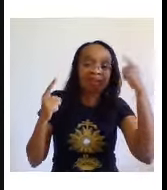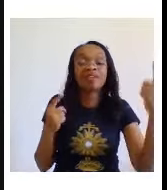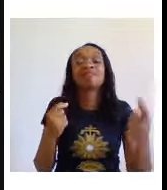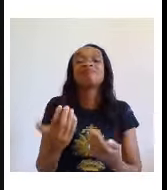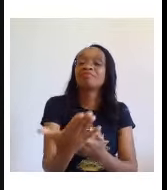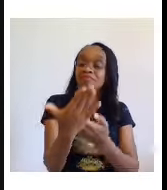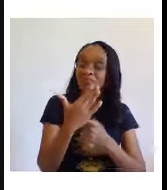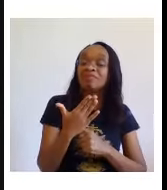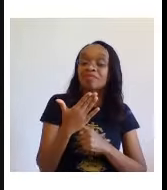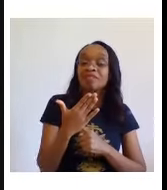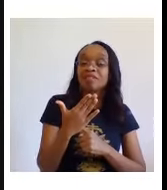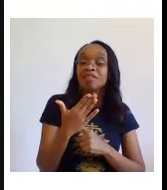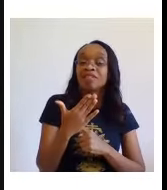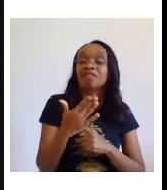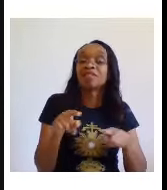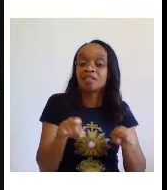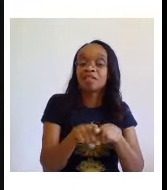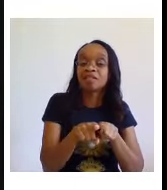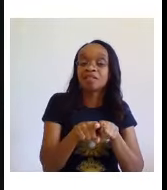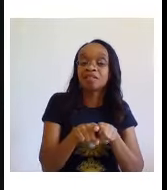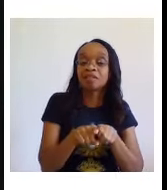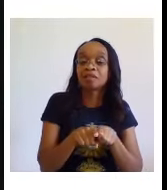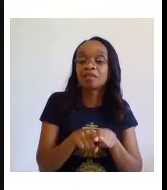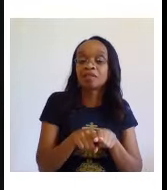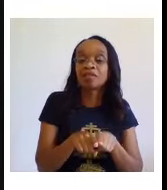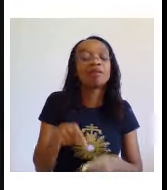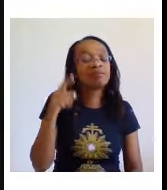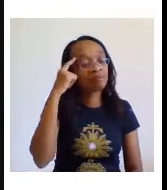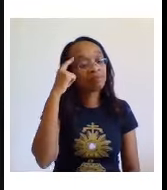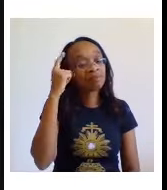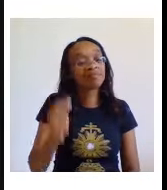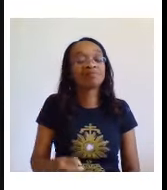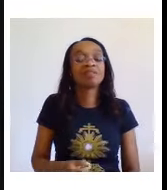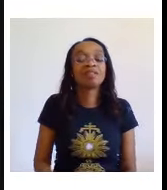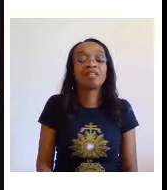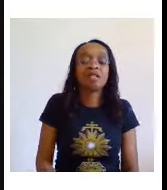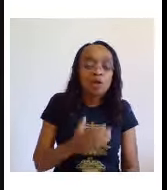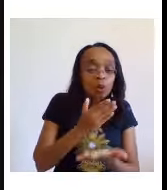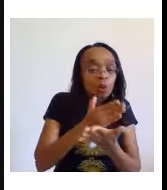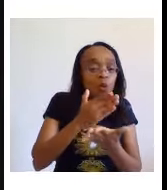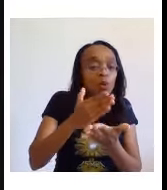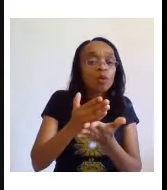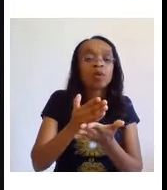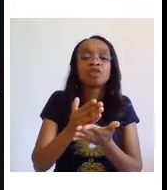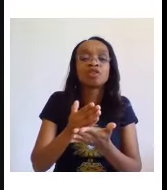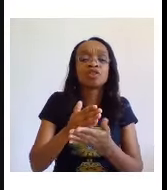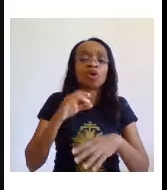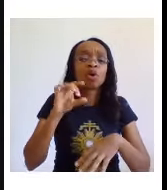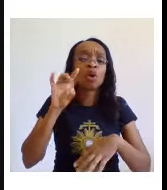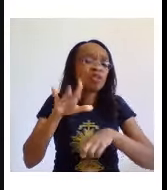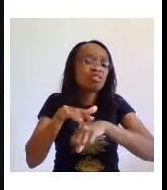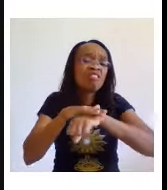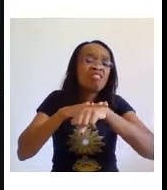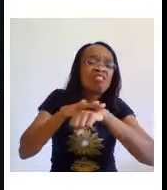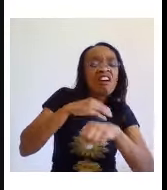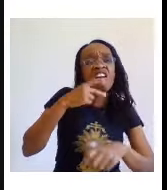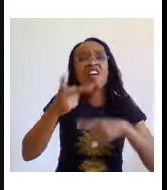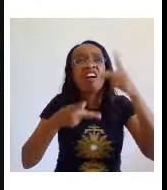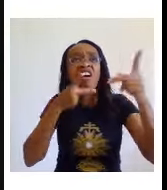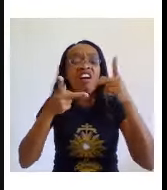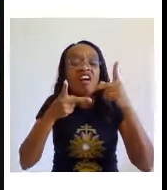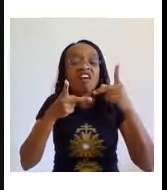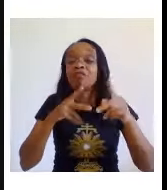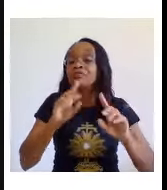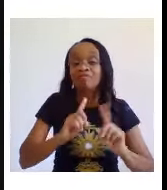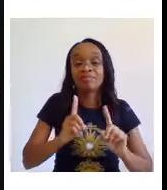gente está abraçando essa causa, já abraçou há bastante tempo e vai continuar. E a gente não quer só bababá, a gente quer